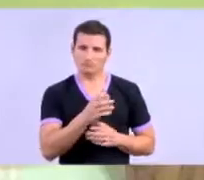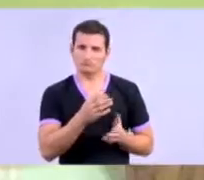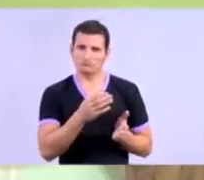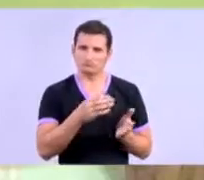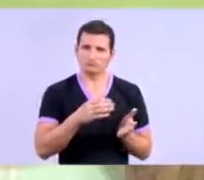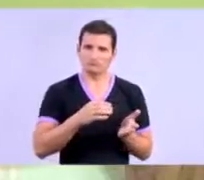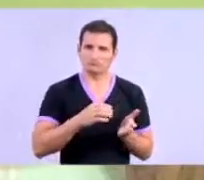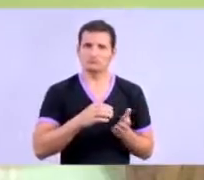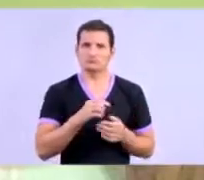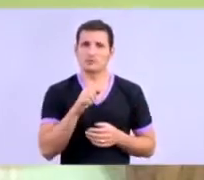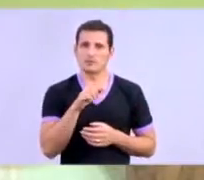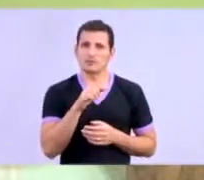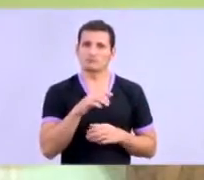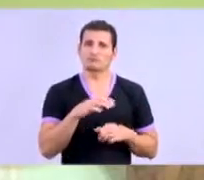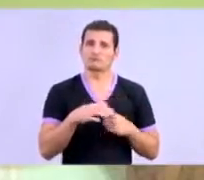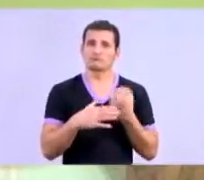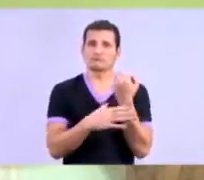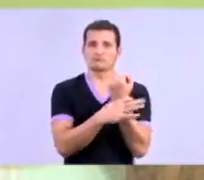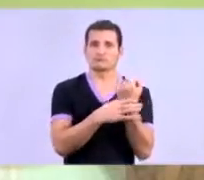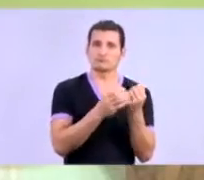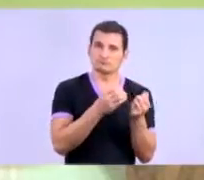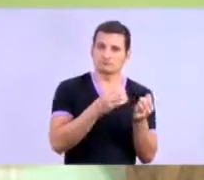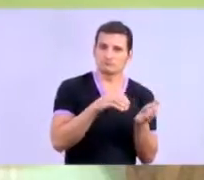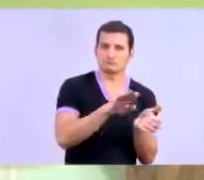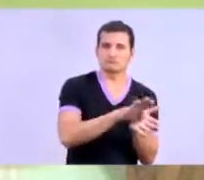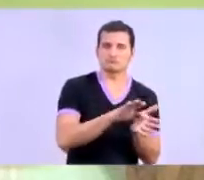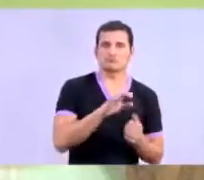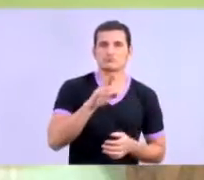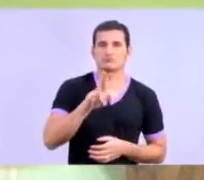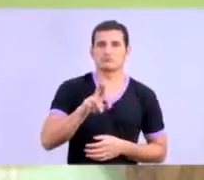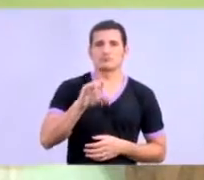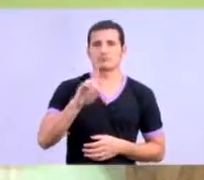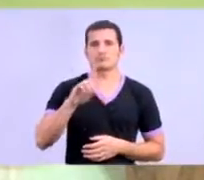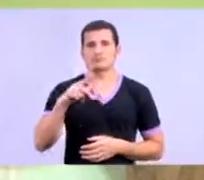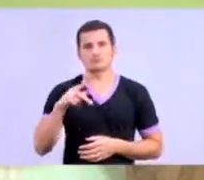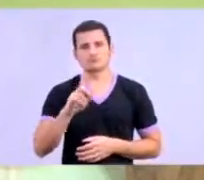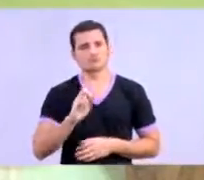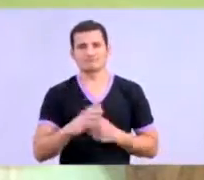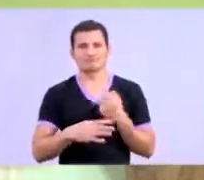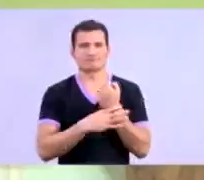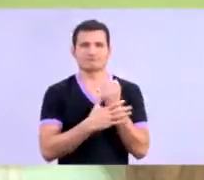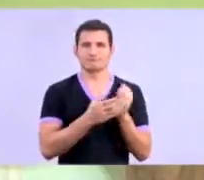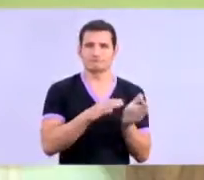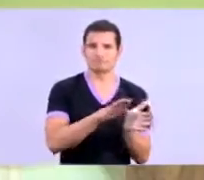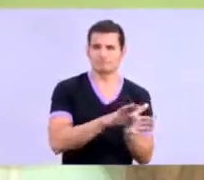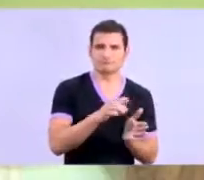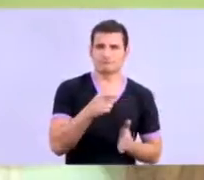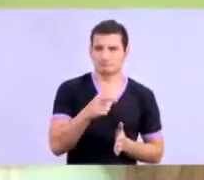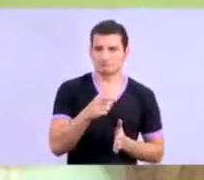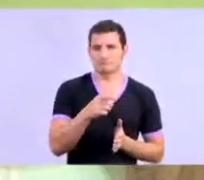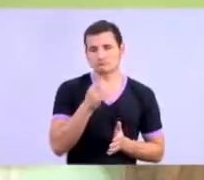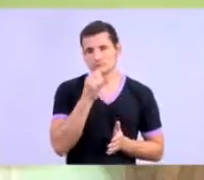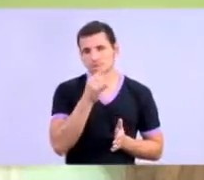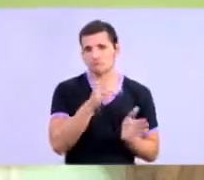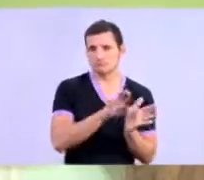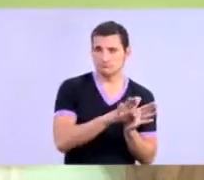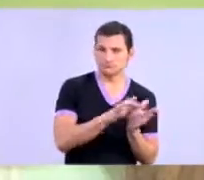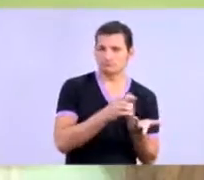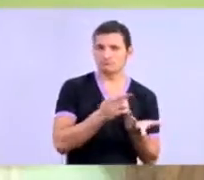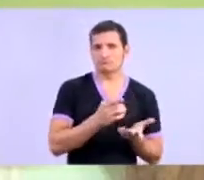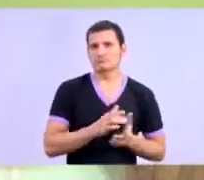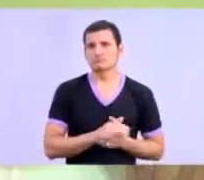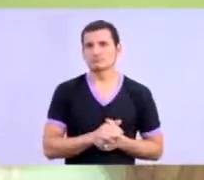ele garante a entrega, certo? Já o UDP não. O UDP não garante a entrega, o UDP simplesmente entrega. Chegou bem, se não chegou, um abraço.